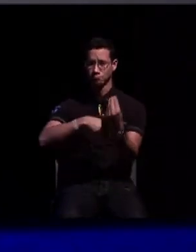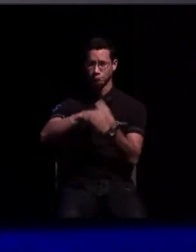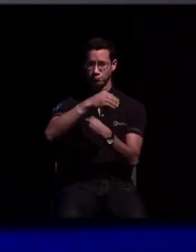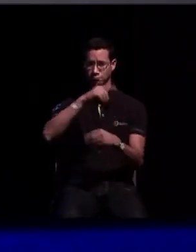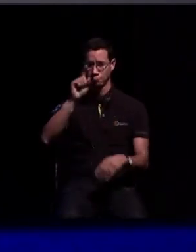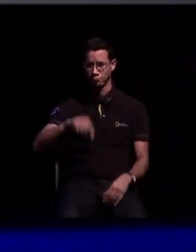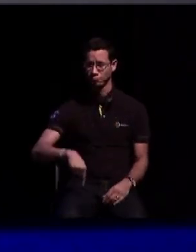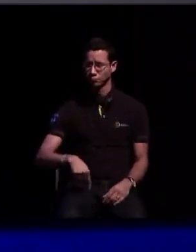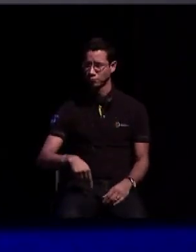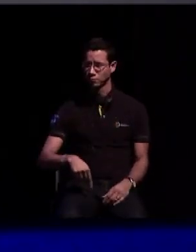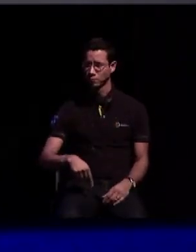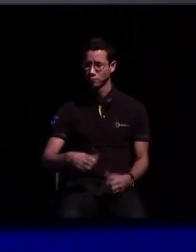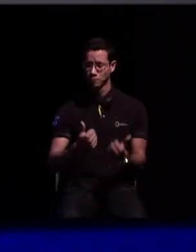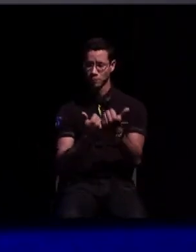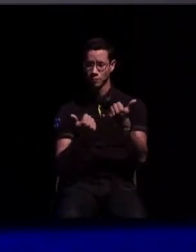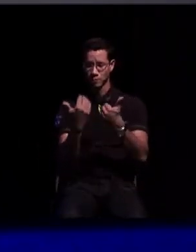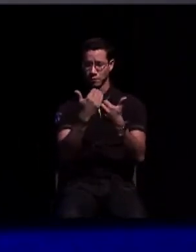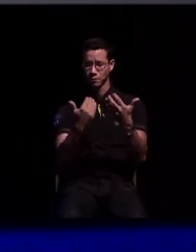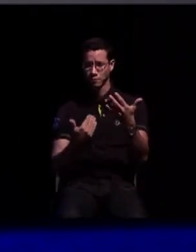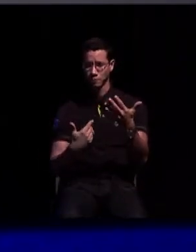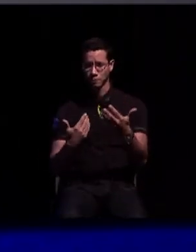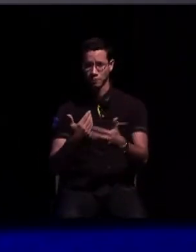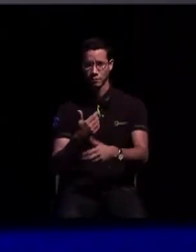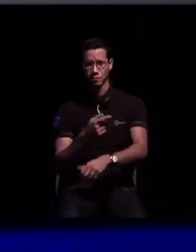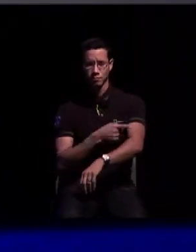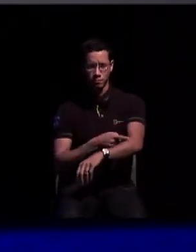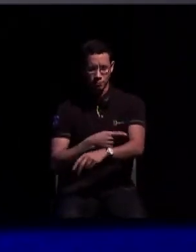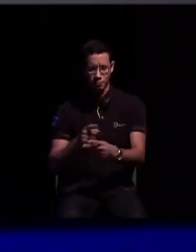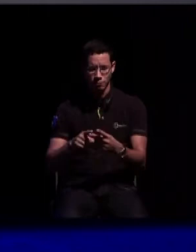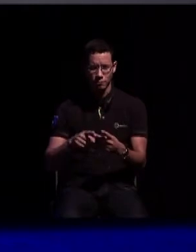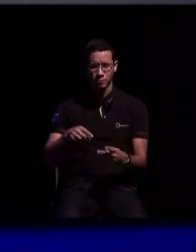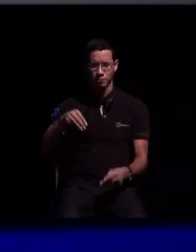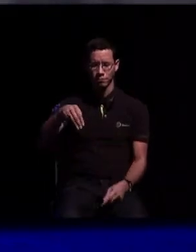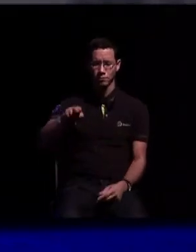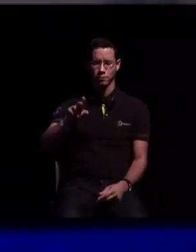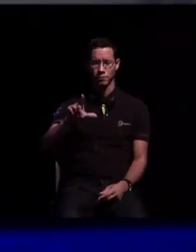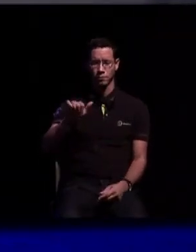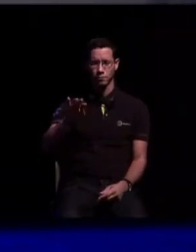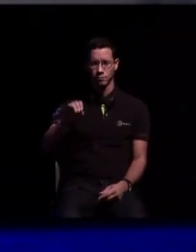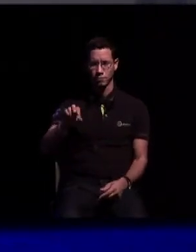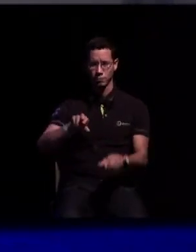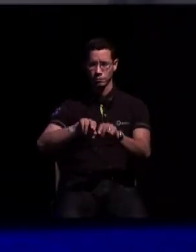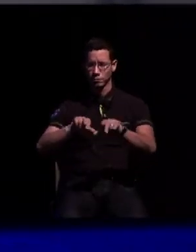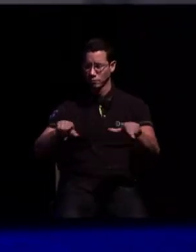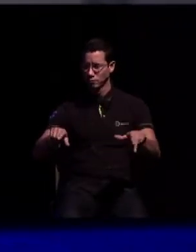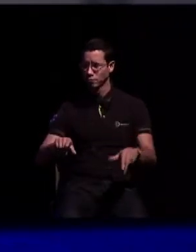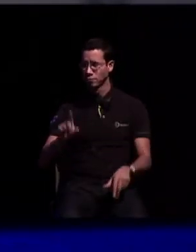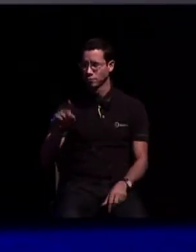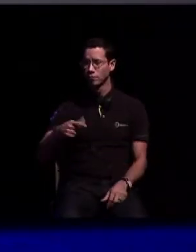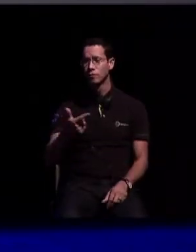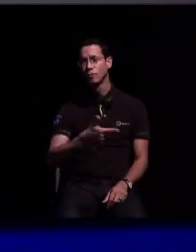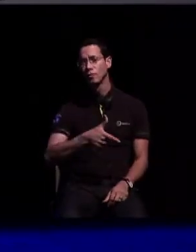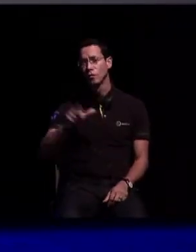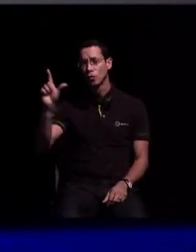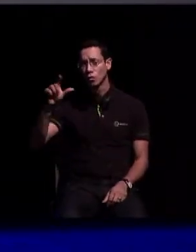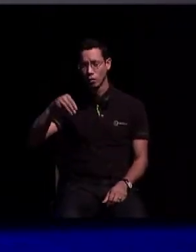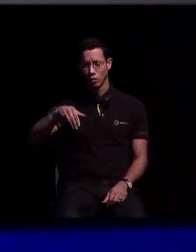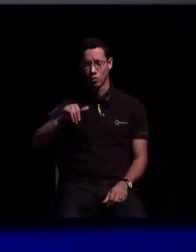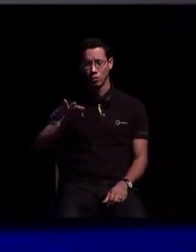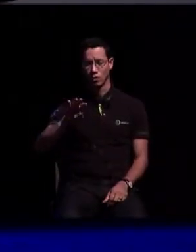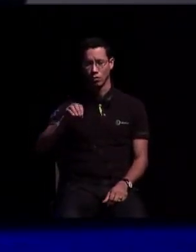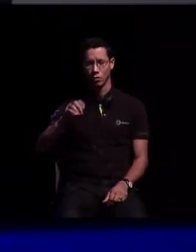classes populares eram de cor mais escura, negra, mulato, etc., etc., né? E a gente tem um mito paulista,